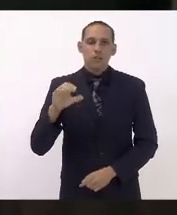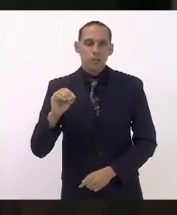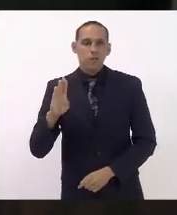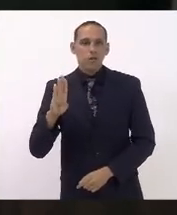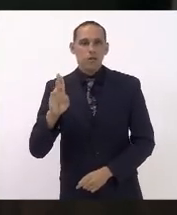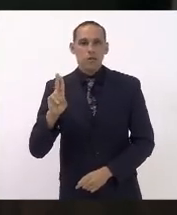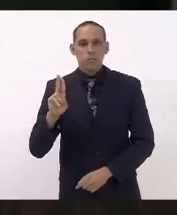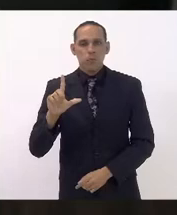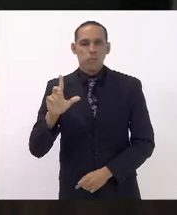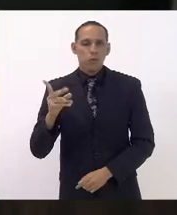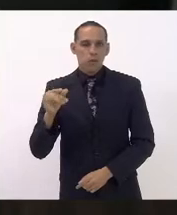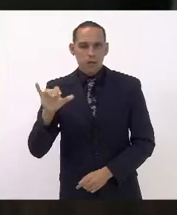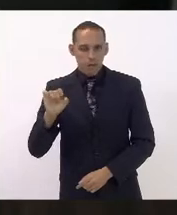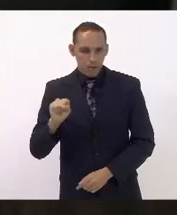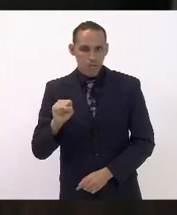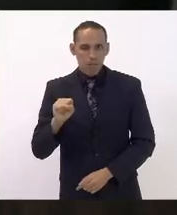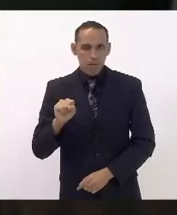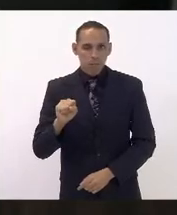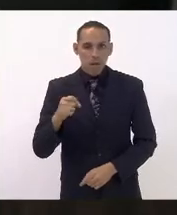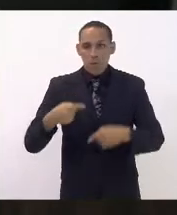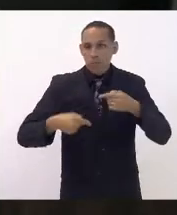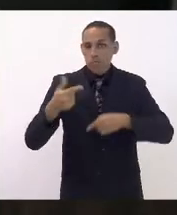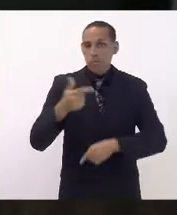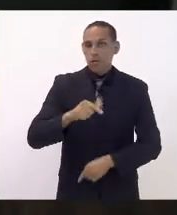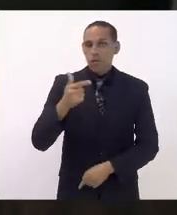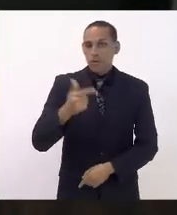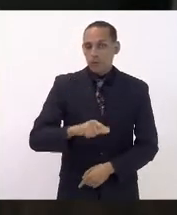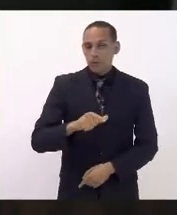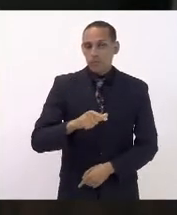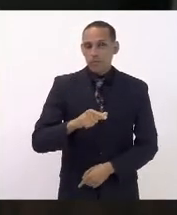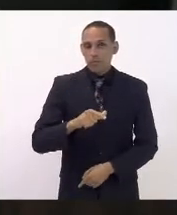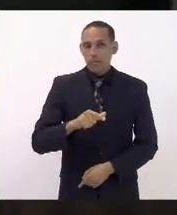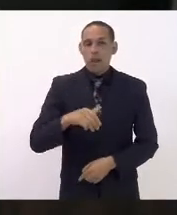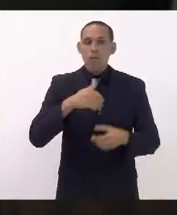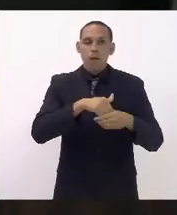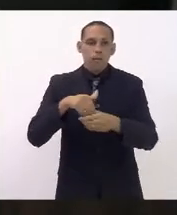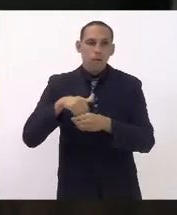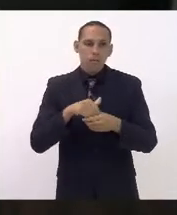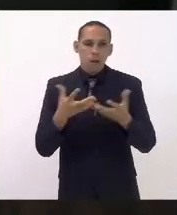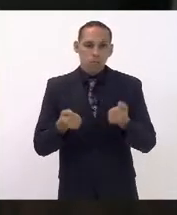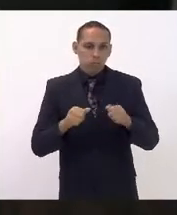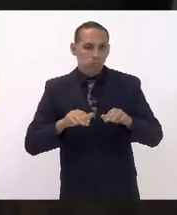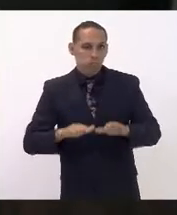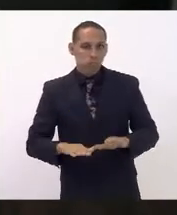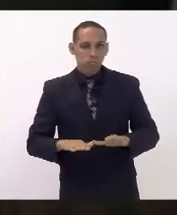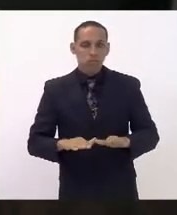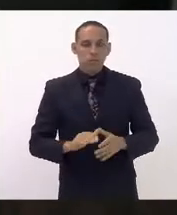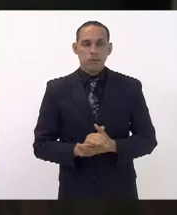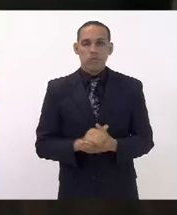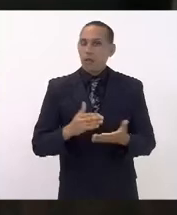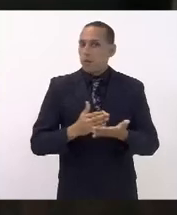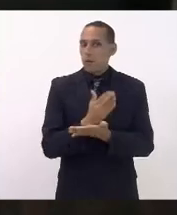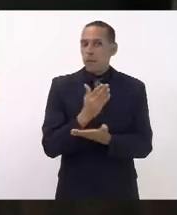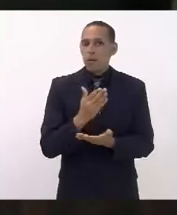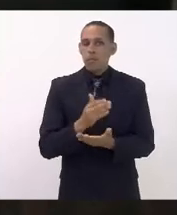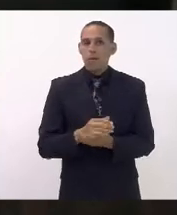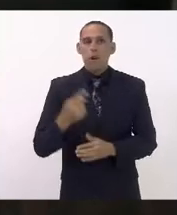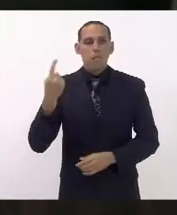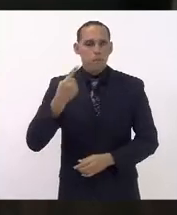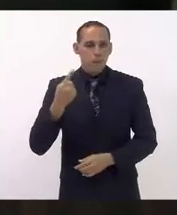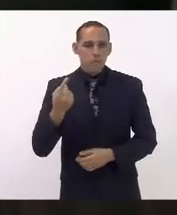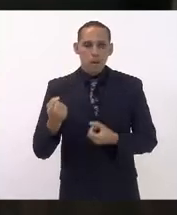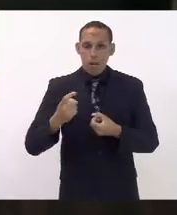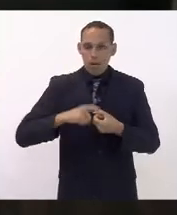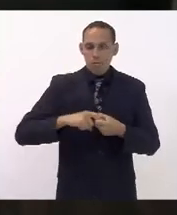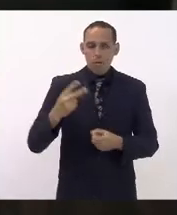Chicão Bulhões. Em discussão, havendo que queira discutir, encerra a discussão, em votação, os senhores que aprovam, permaneçam como estão. Aprovada em primeira, retorna